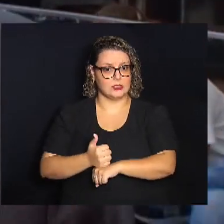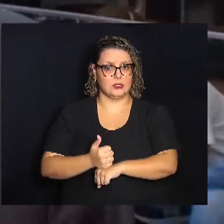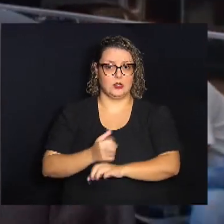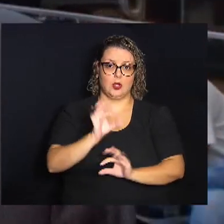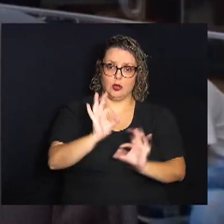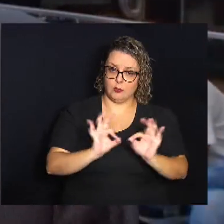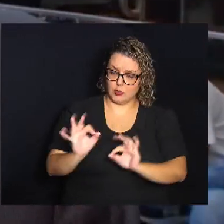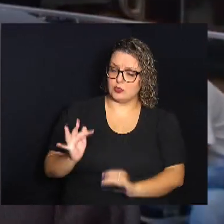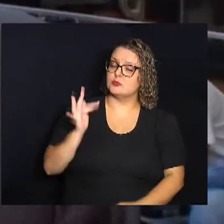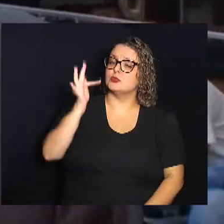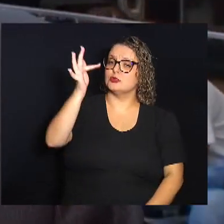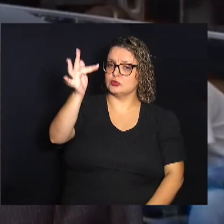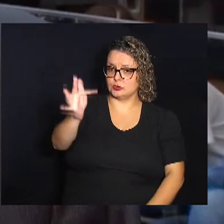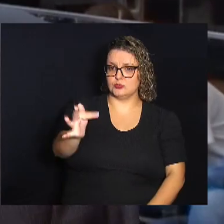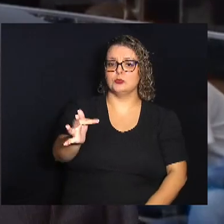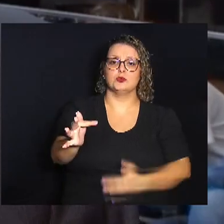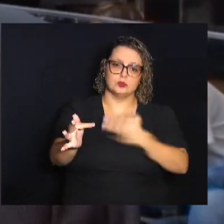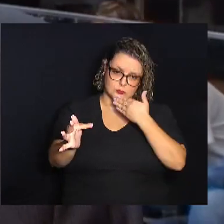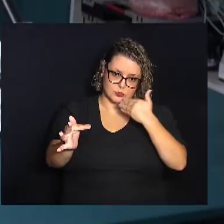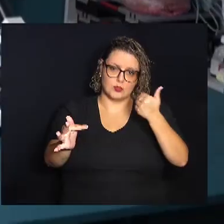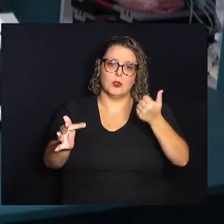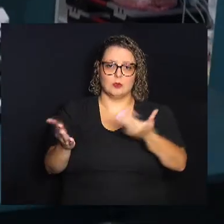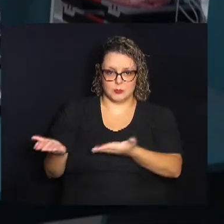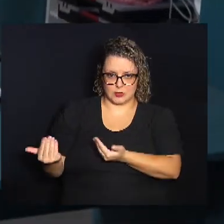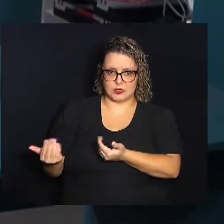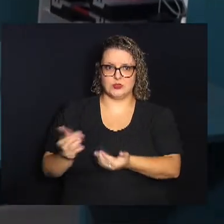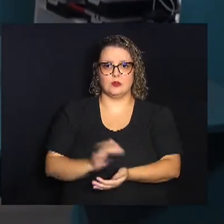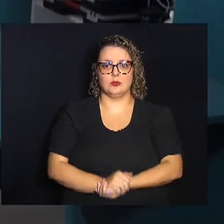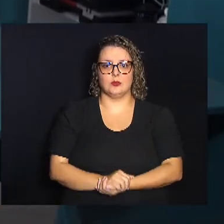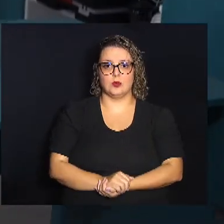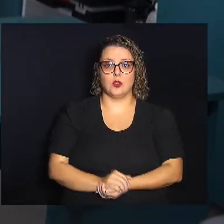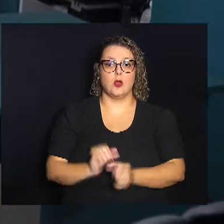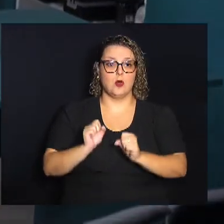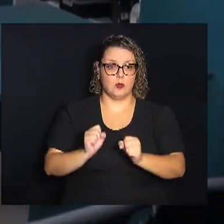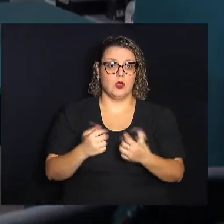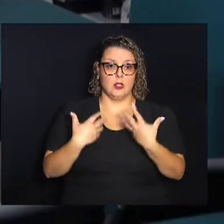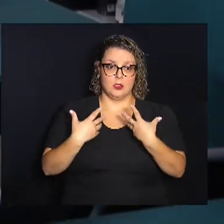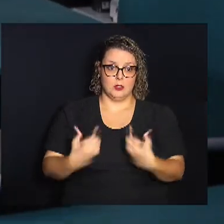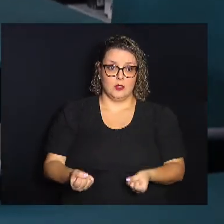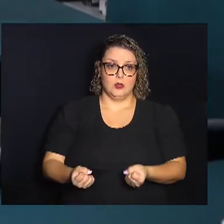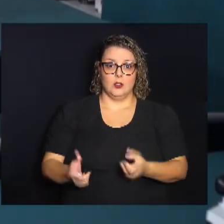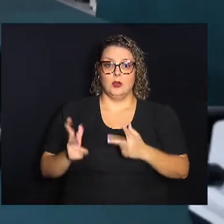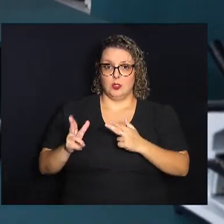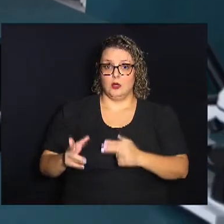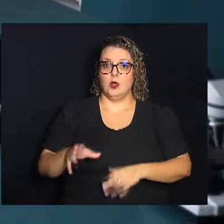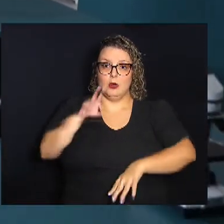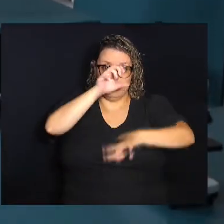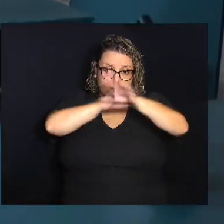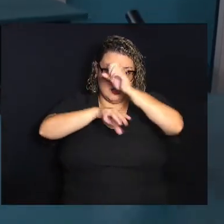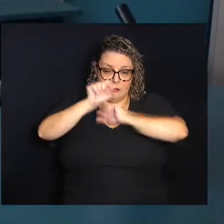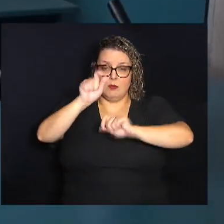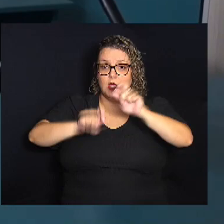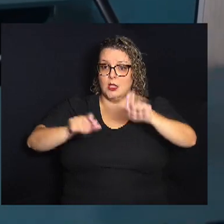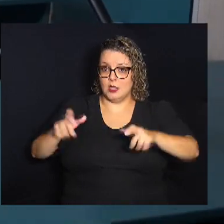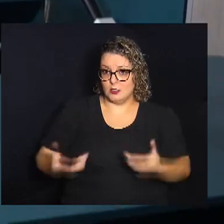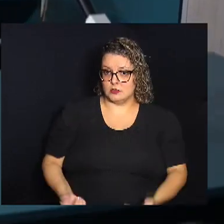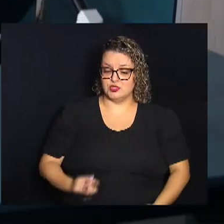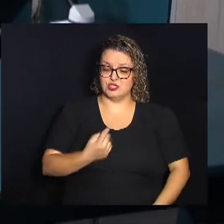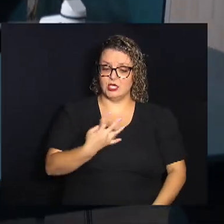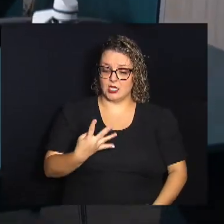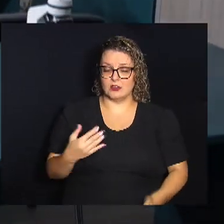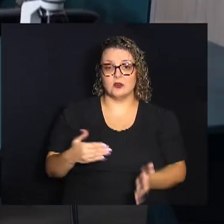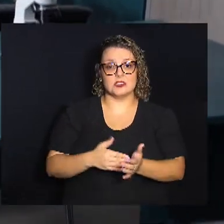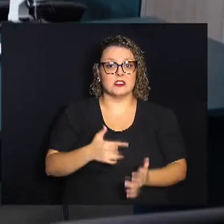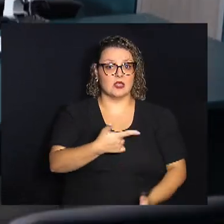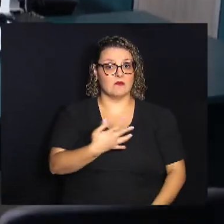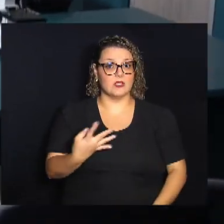um futuro melhor para esses jovens. Poderão ser admitidos como aprendizes pessoas de 14 a 24